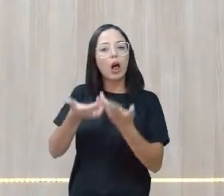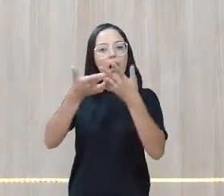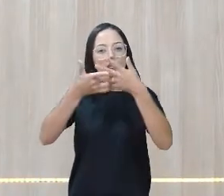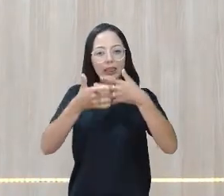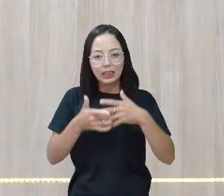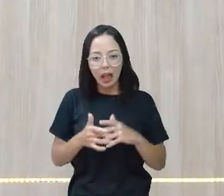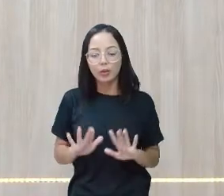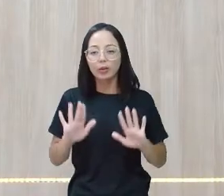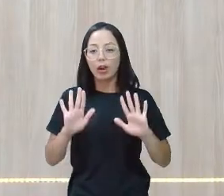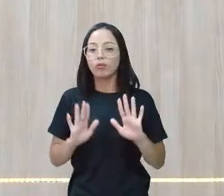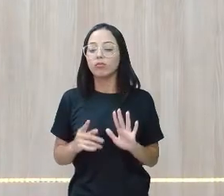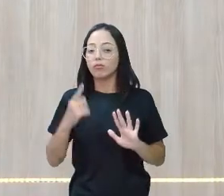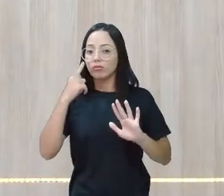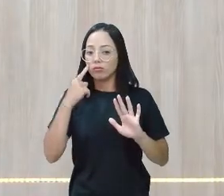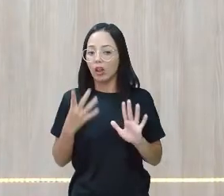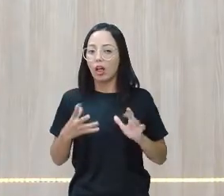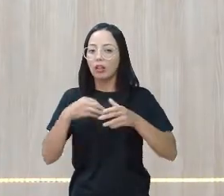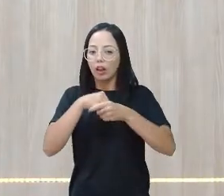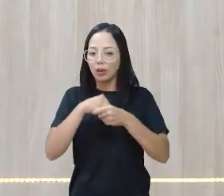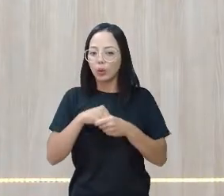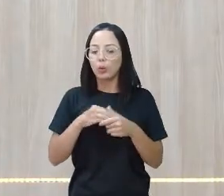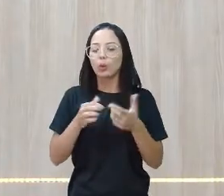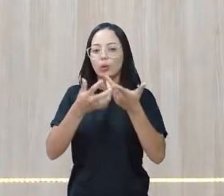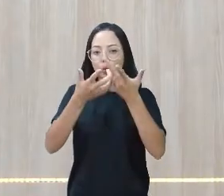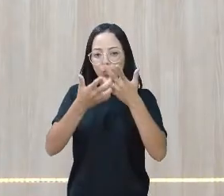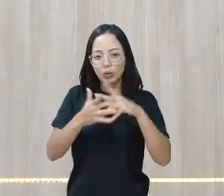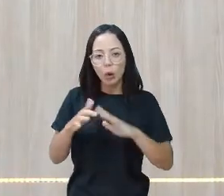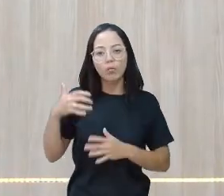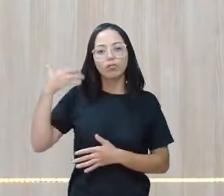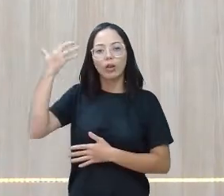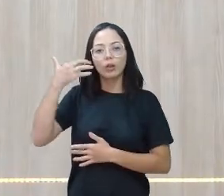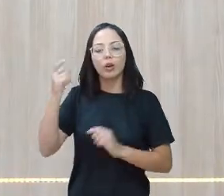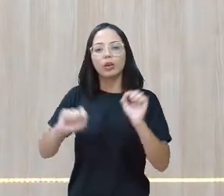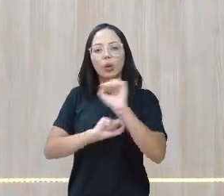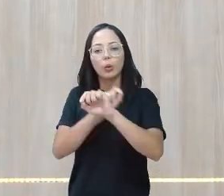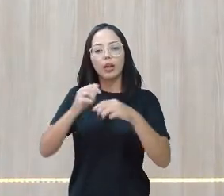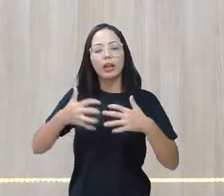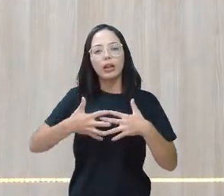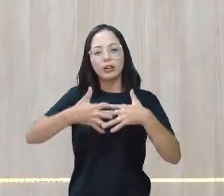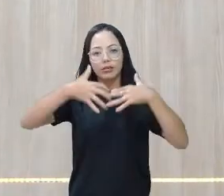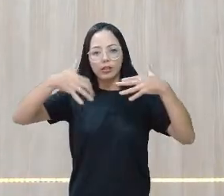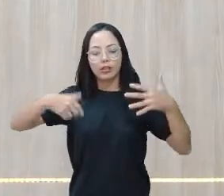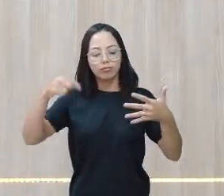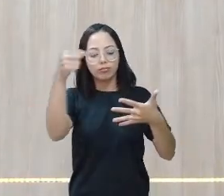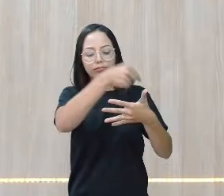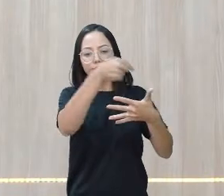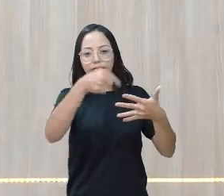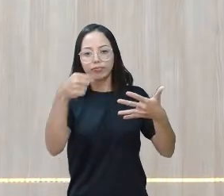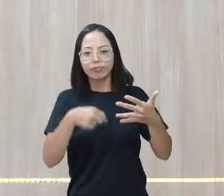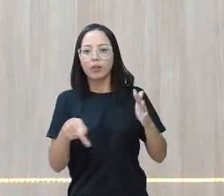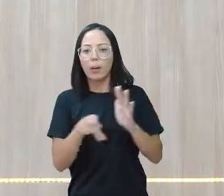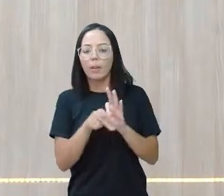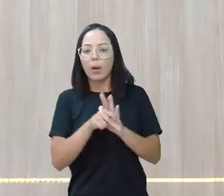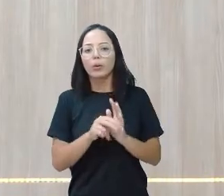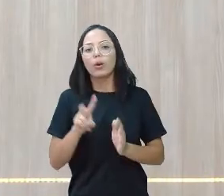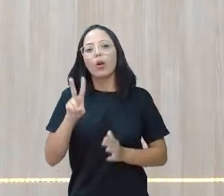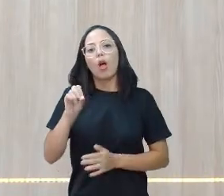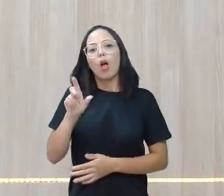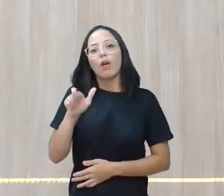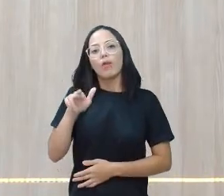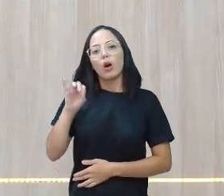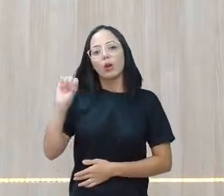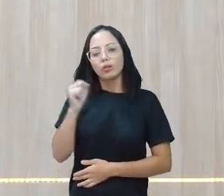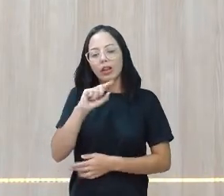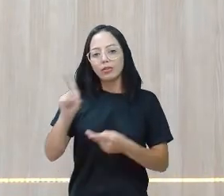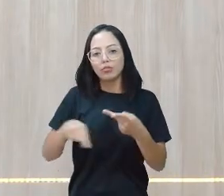naturais. Dentre esses sons naturais, ainda existe uma subdivisão, que eu diria assim, tem os sons que são voluntários e os